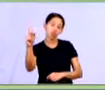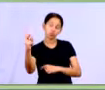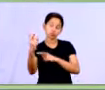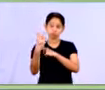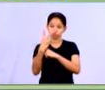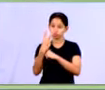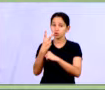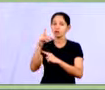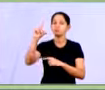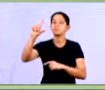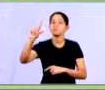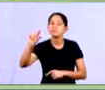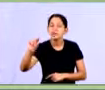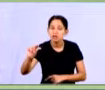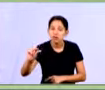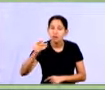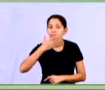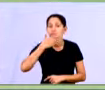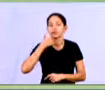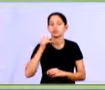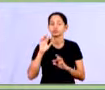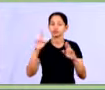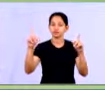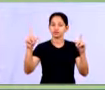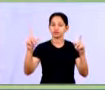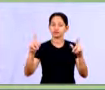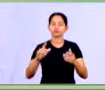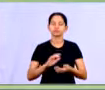terceiro, quanto menor essa taxa, melhor.